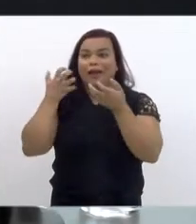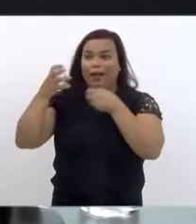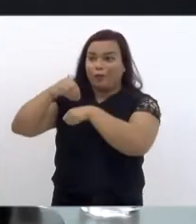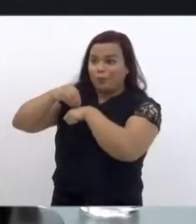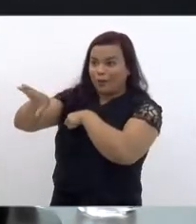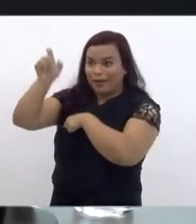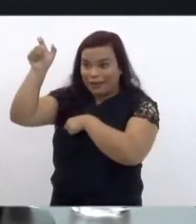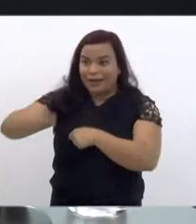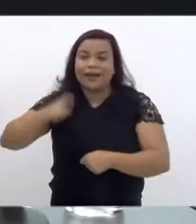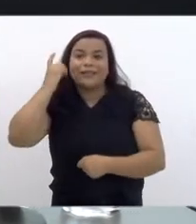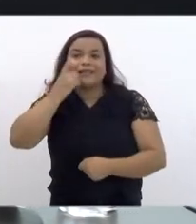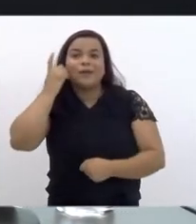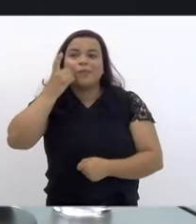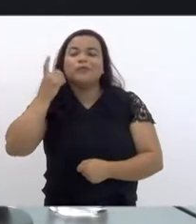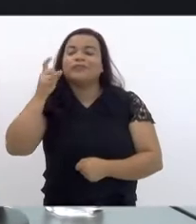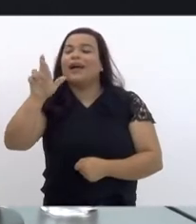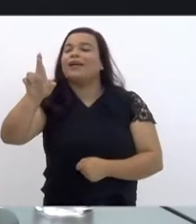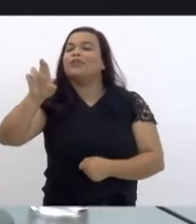Reis